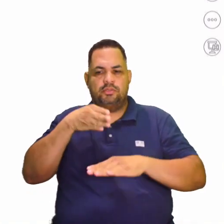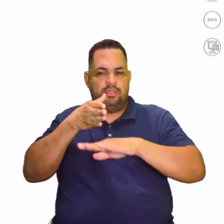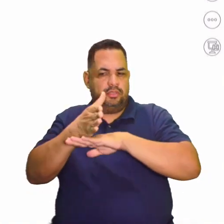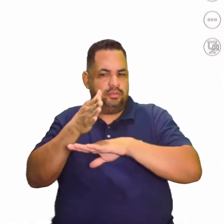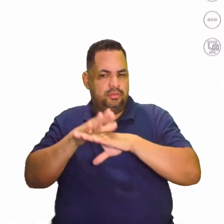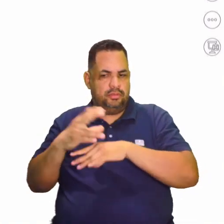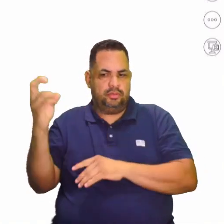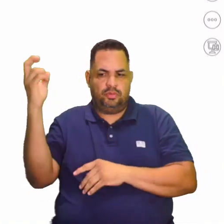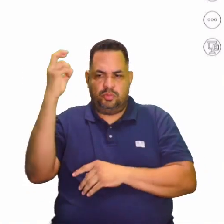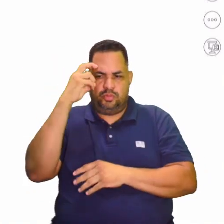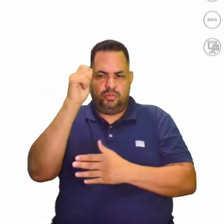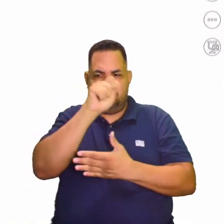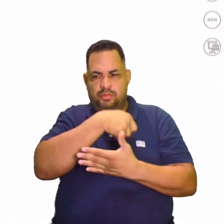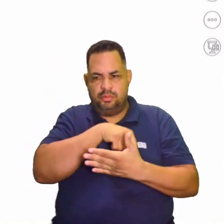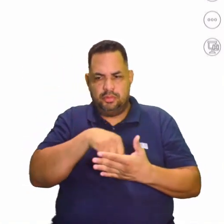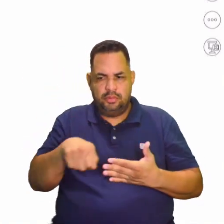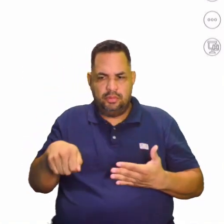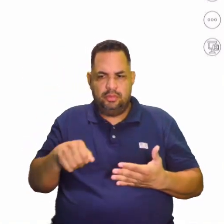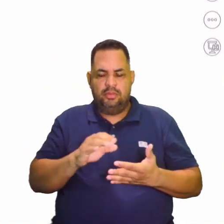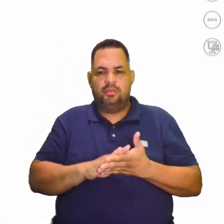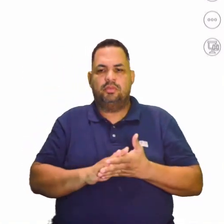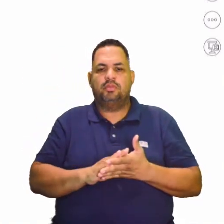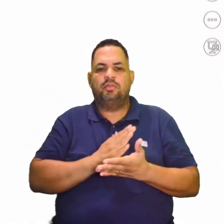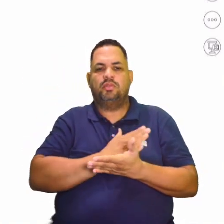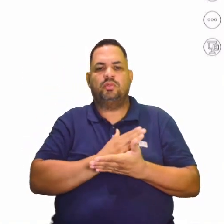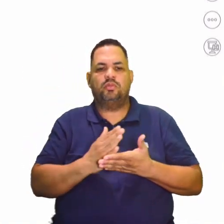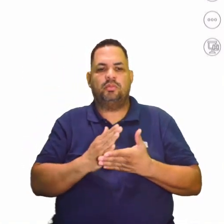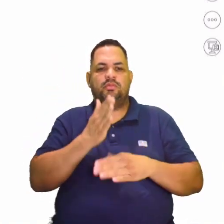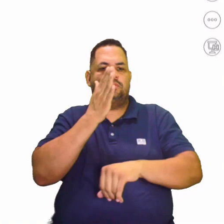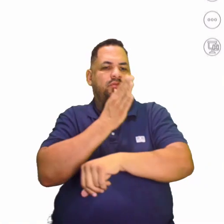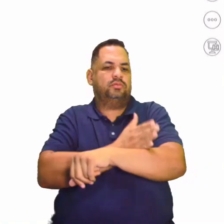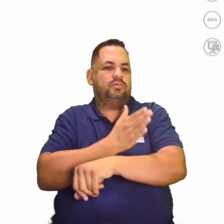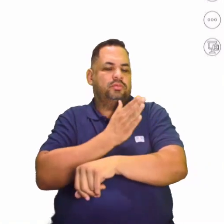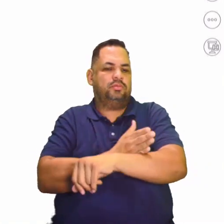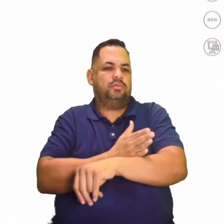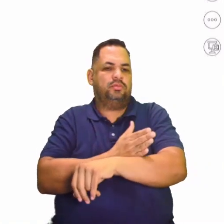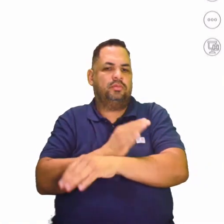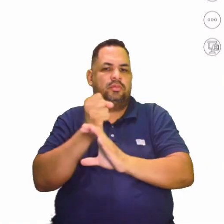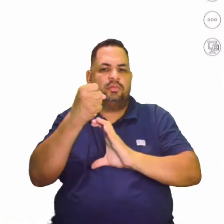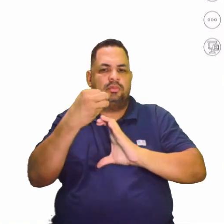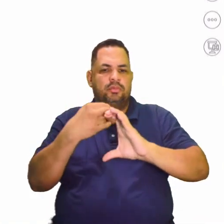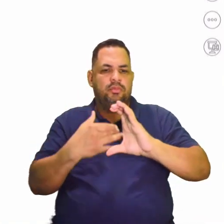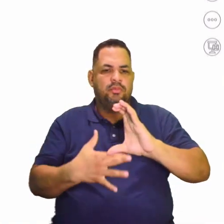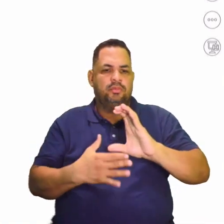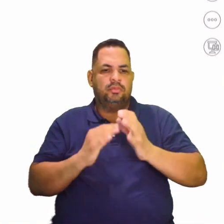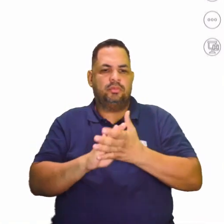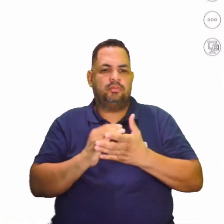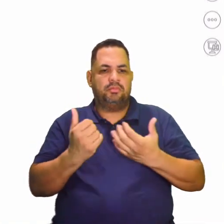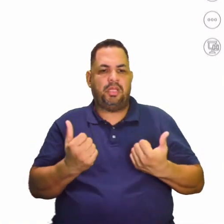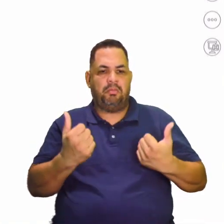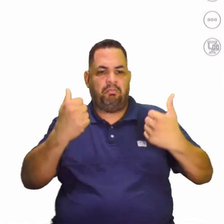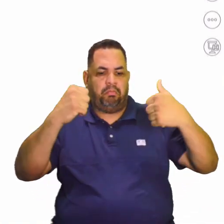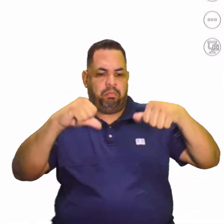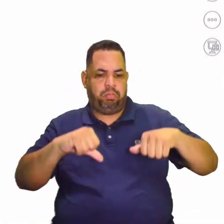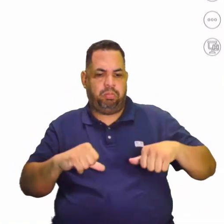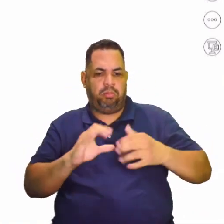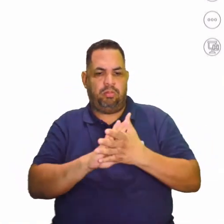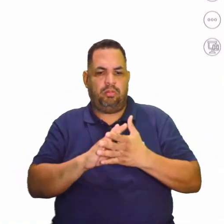à cultura da escrita. Então, no início da Idade Média, caracterizado pela queda do Império